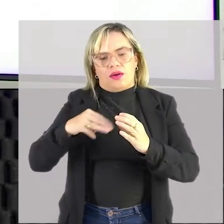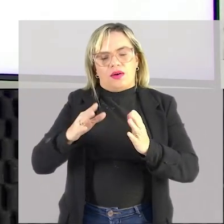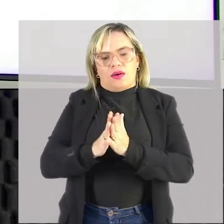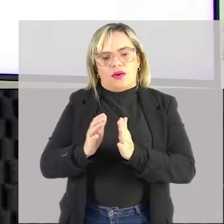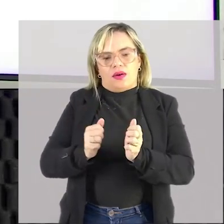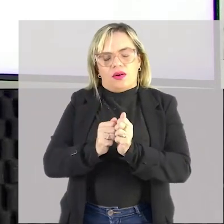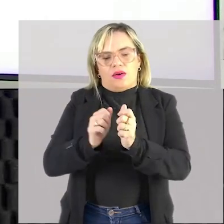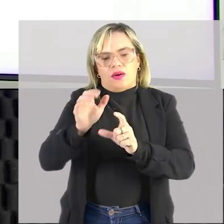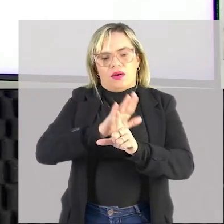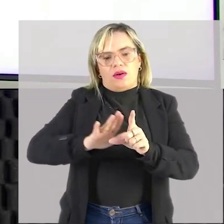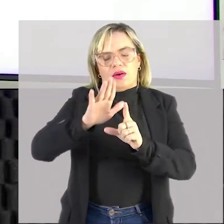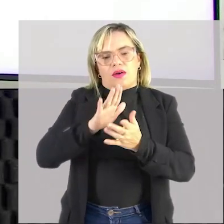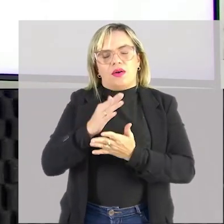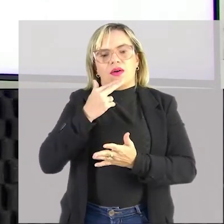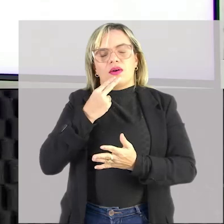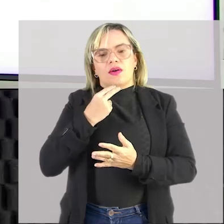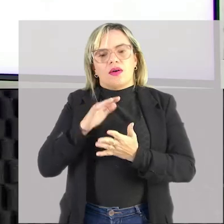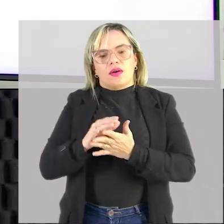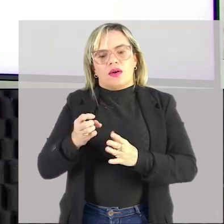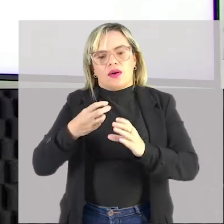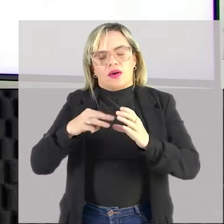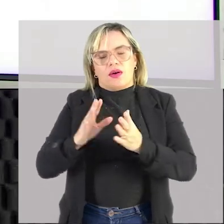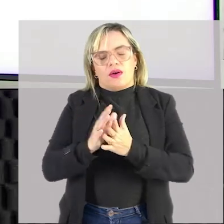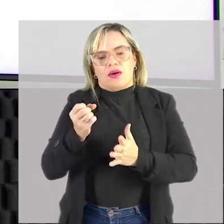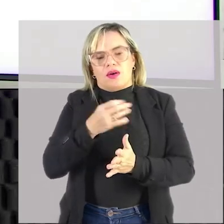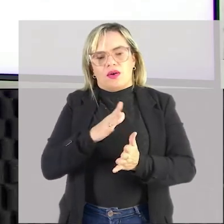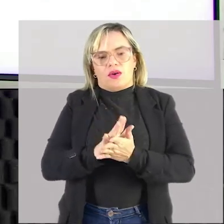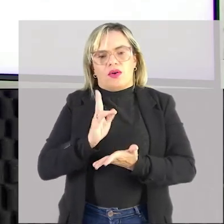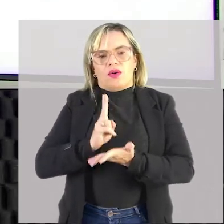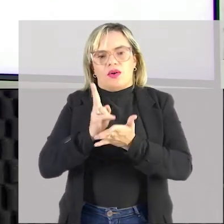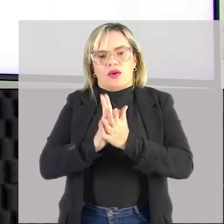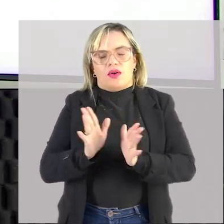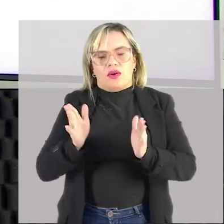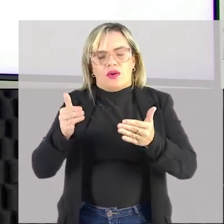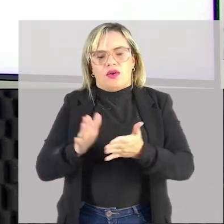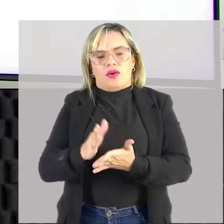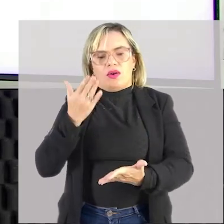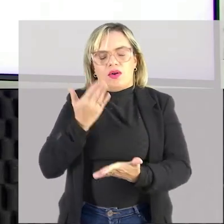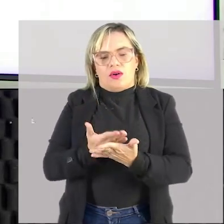para saber das novidades e continue no foco, nos estudos, no